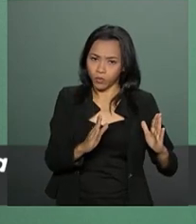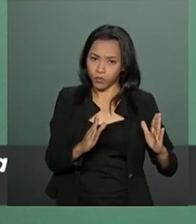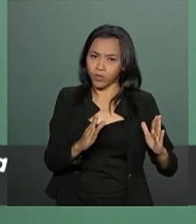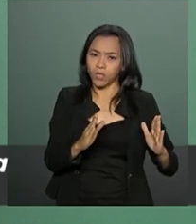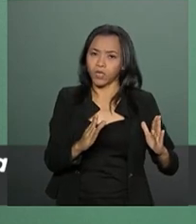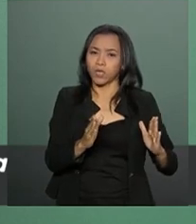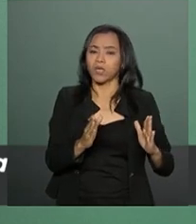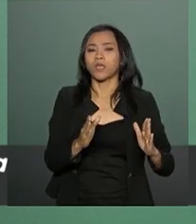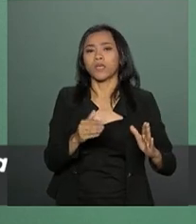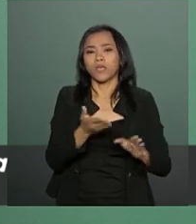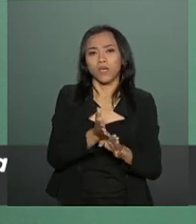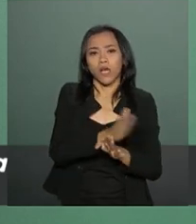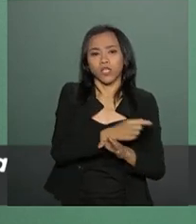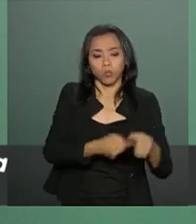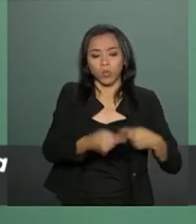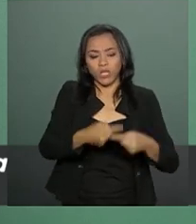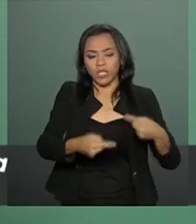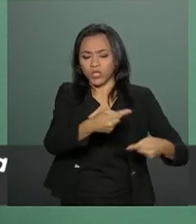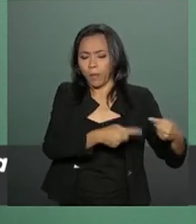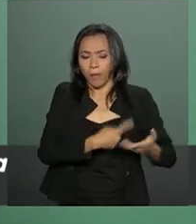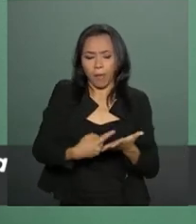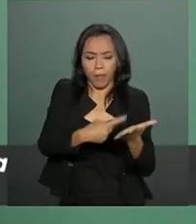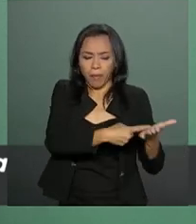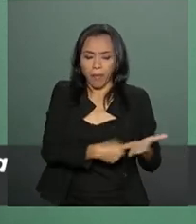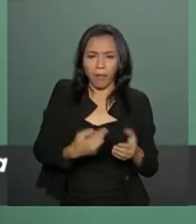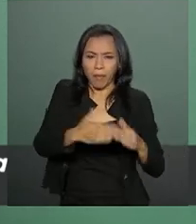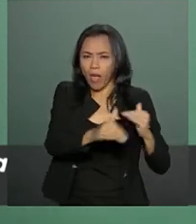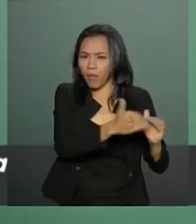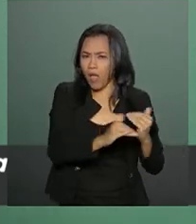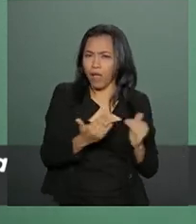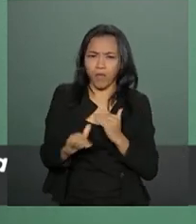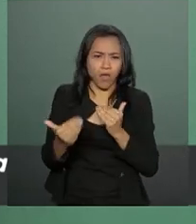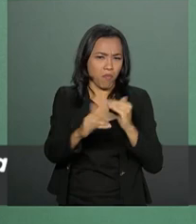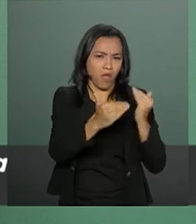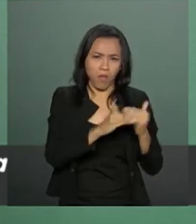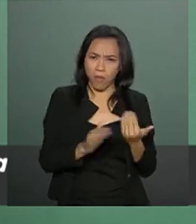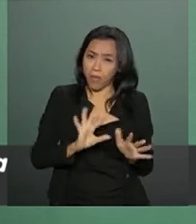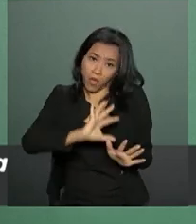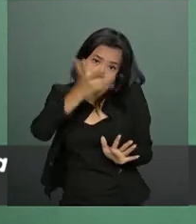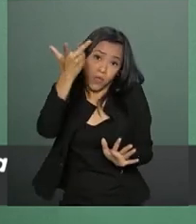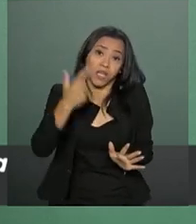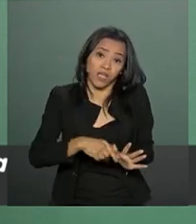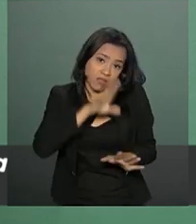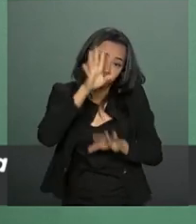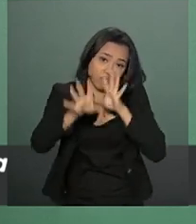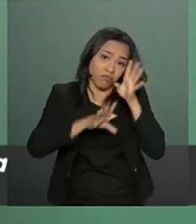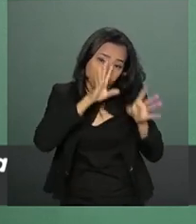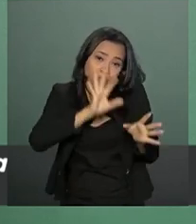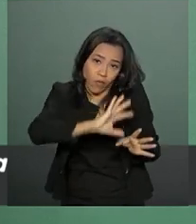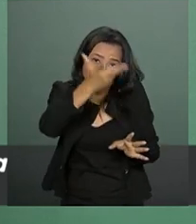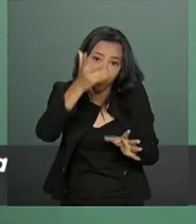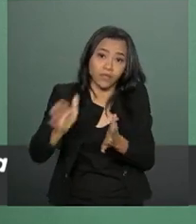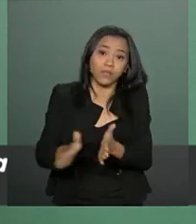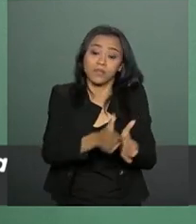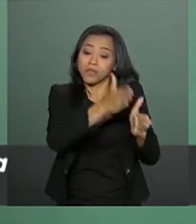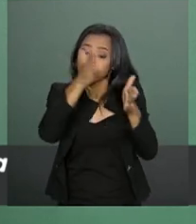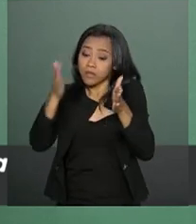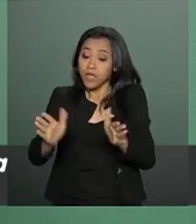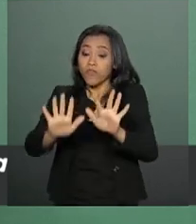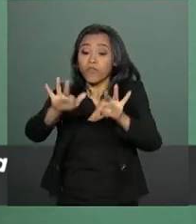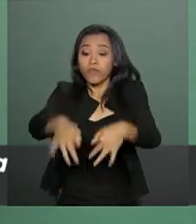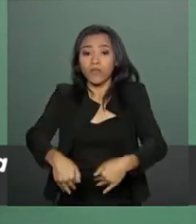que antecede a eleição não é que a controvérsia as contestações às vezes até exageros mas quando acabar a eleição